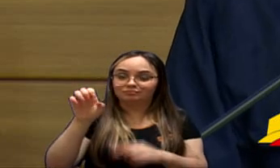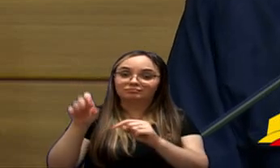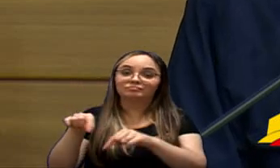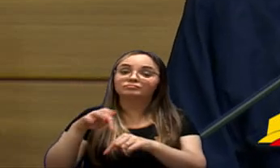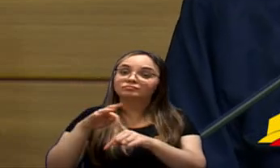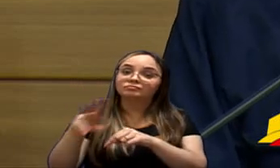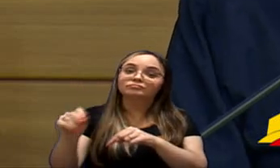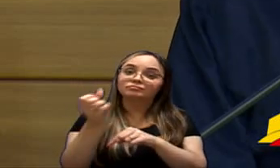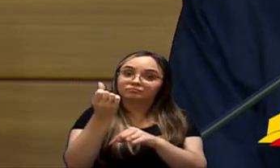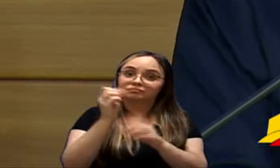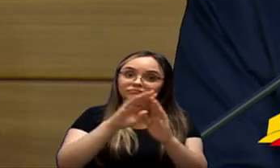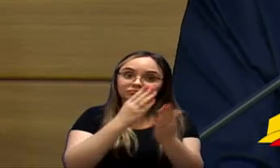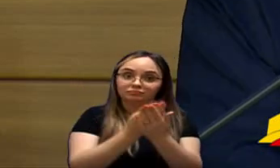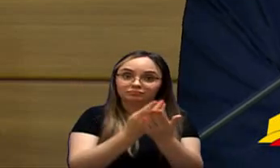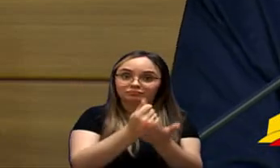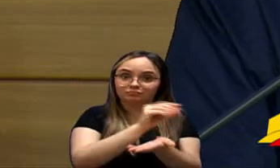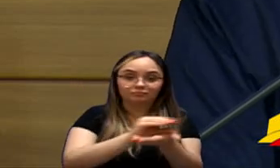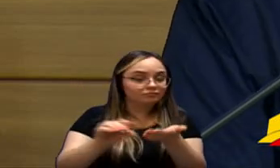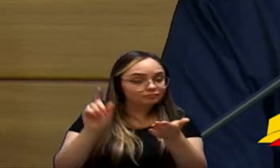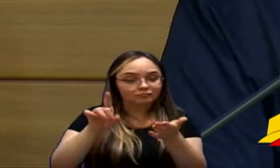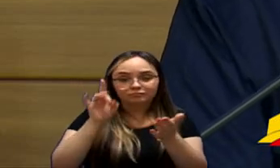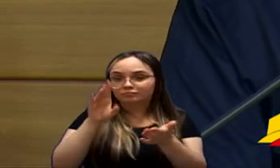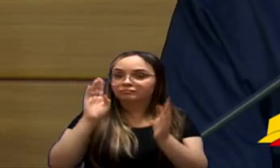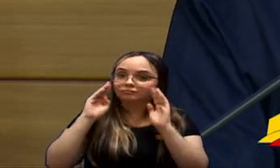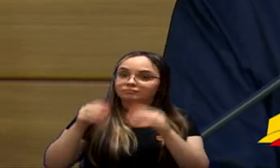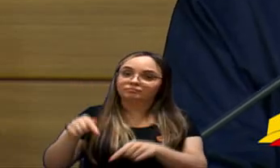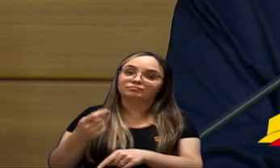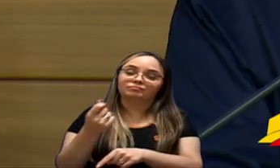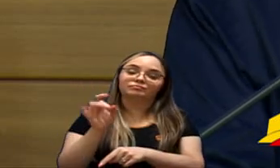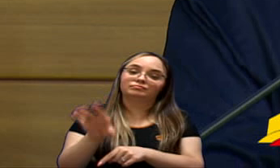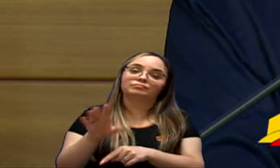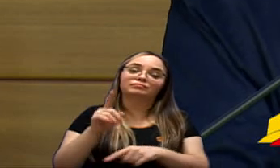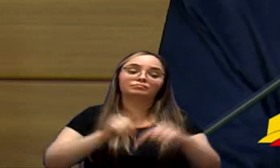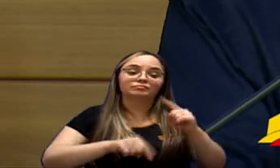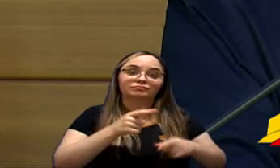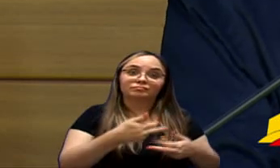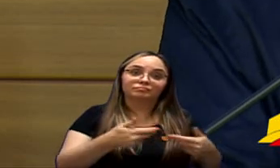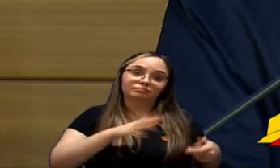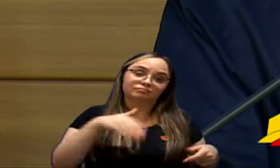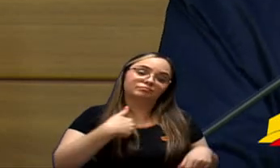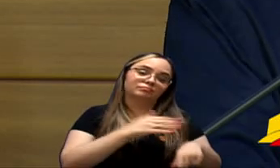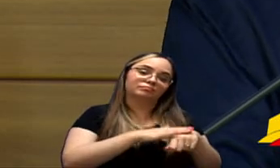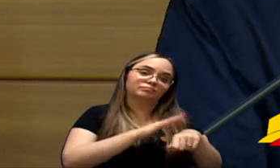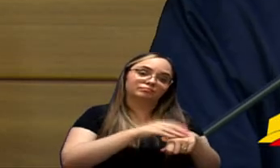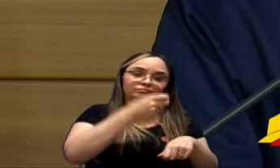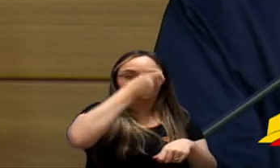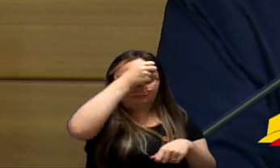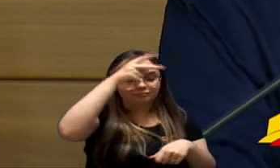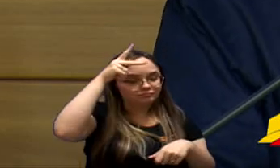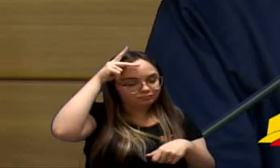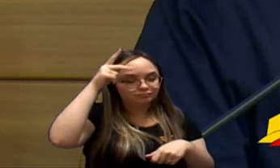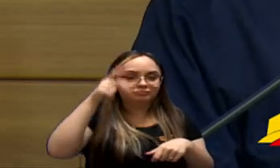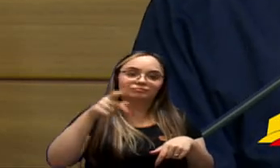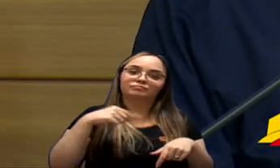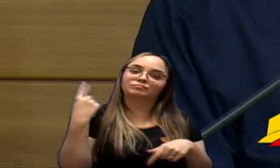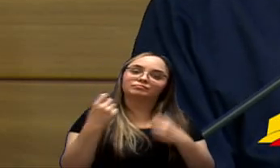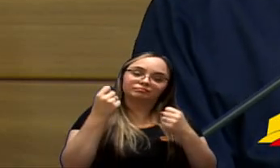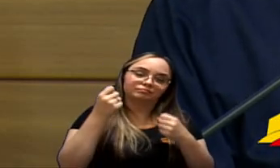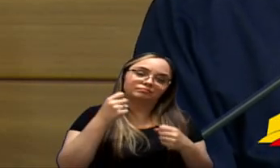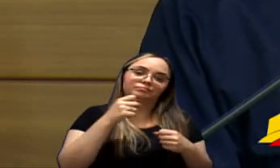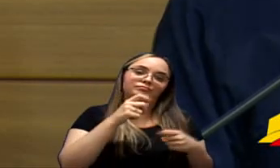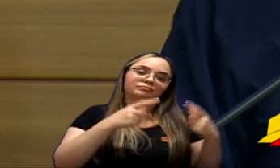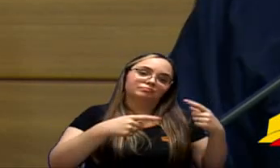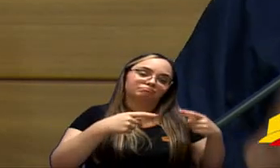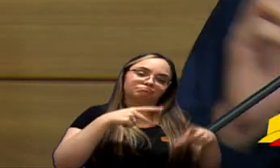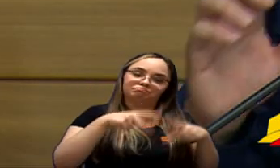momento, é apenas para a construção dessas creches. Os equipamentos somos nós, Prefeitura Municipal, Poder Público Municipal, que está colocando ali nas